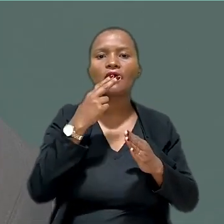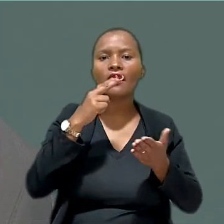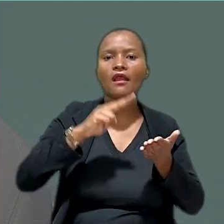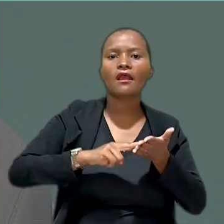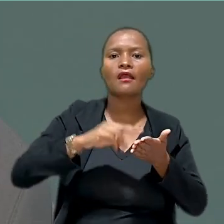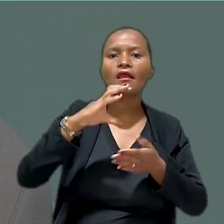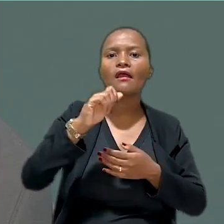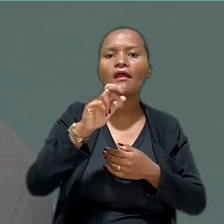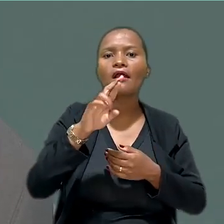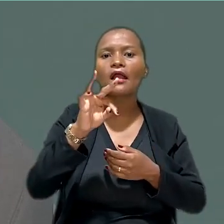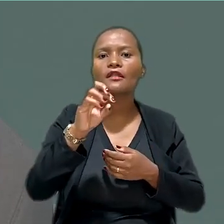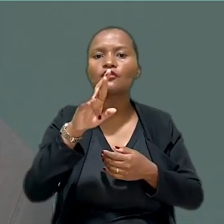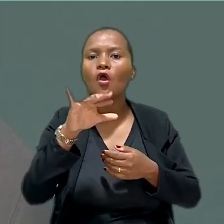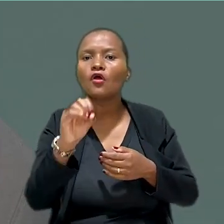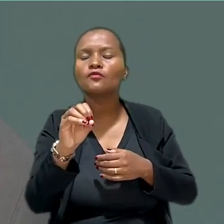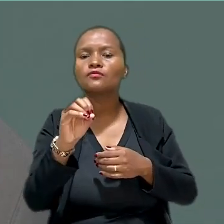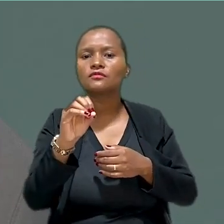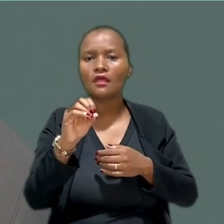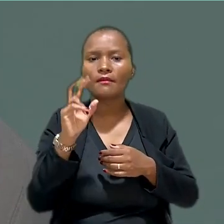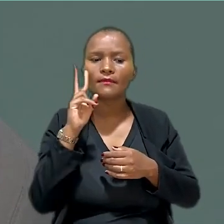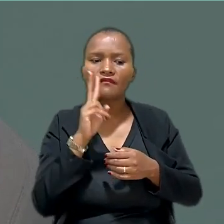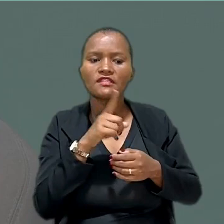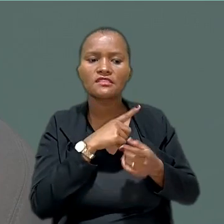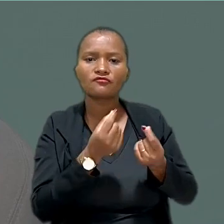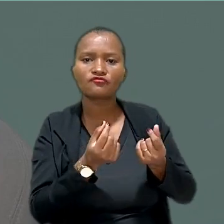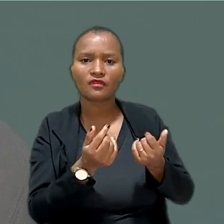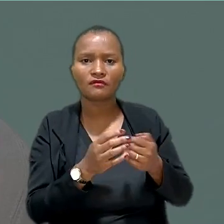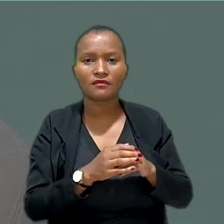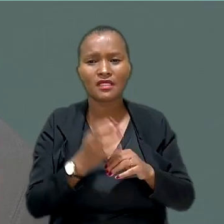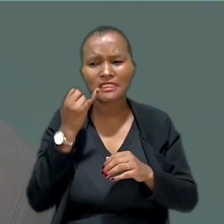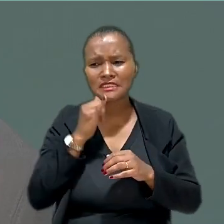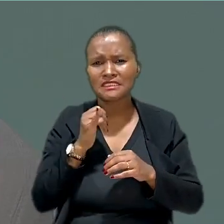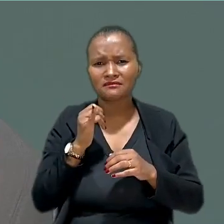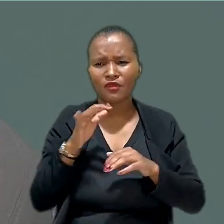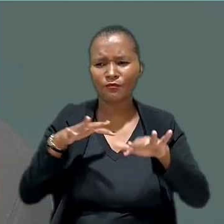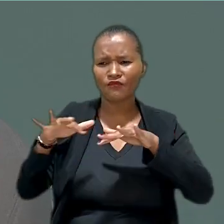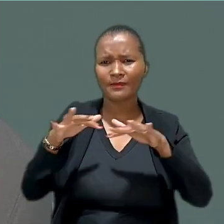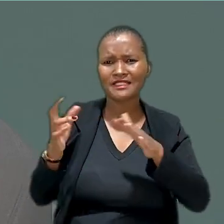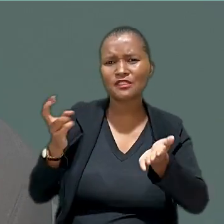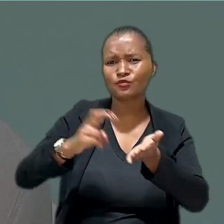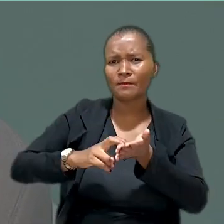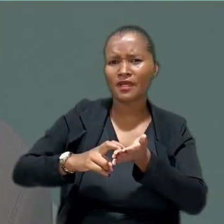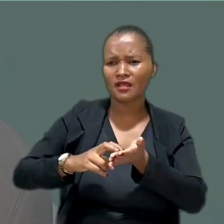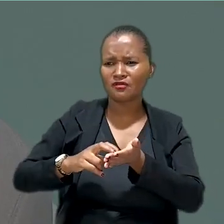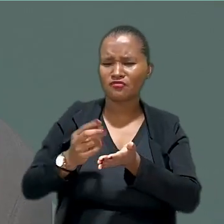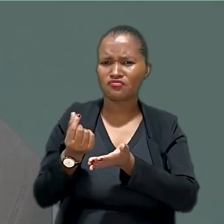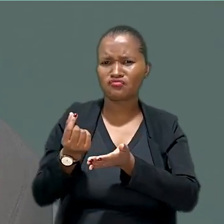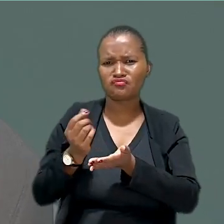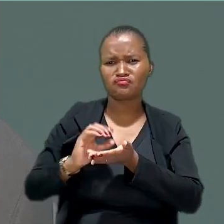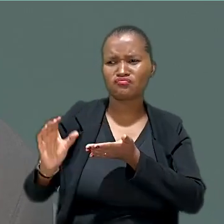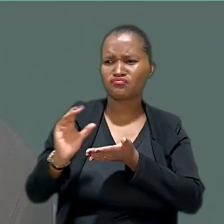tem imóveis em cartórios. Se ela tem movimentação bancária atípica, então, muitas vezes as pessoas